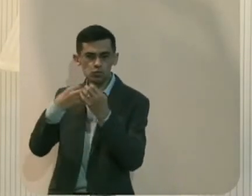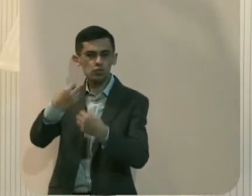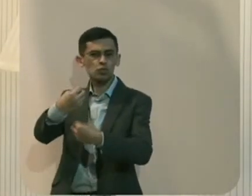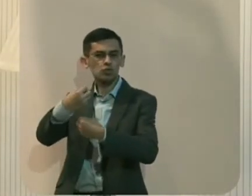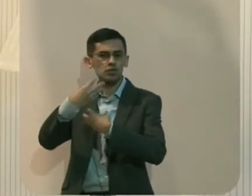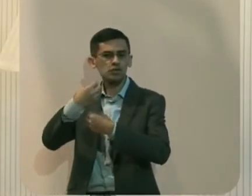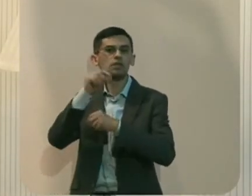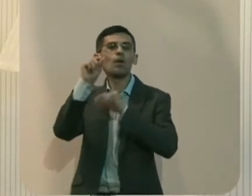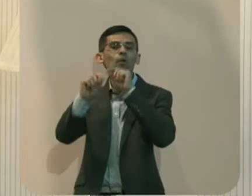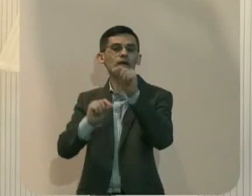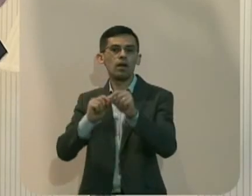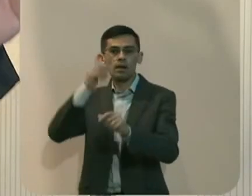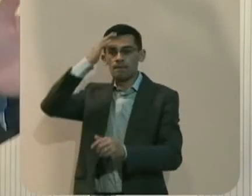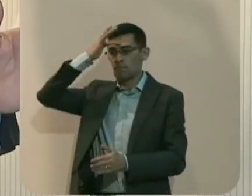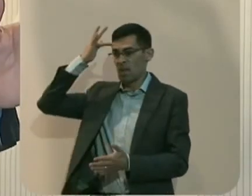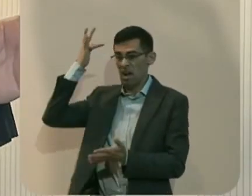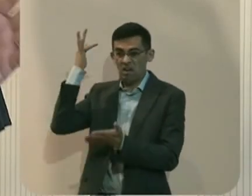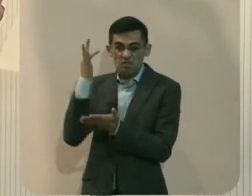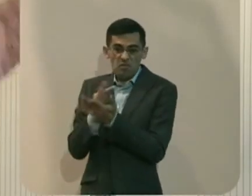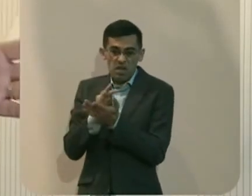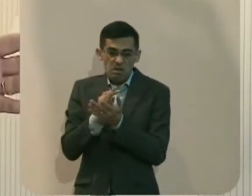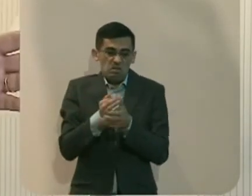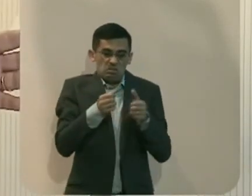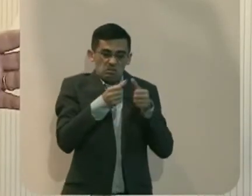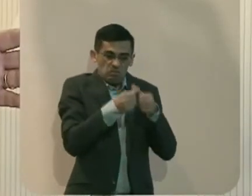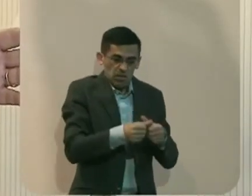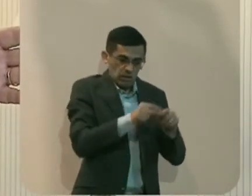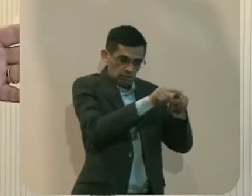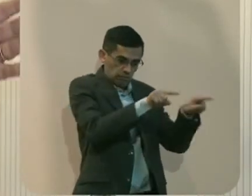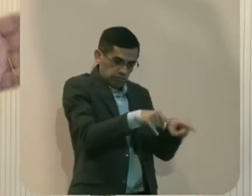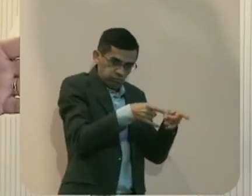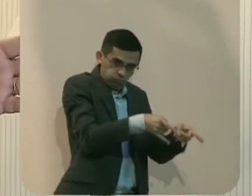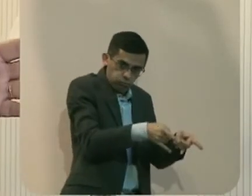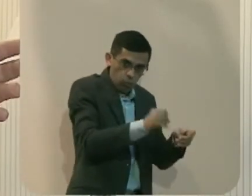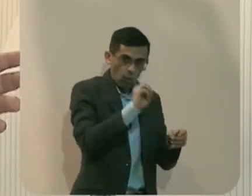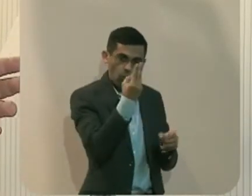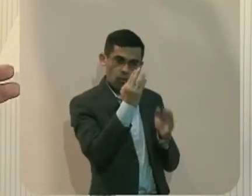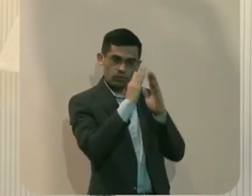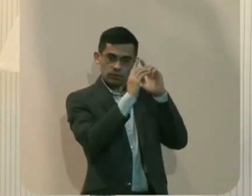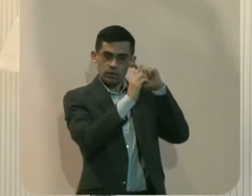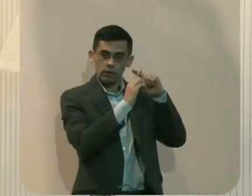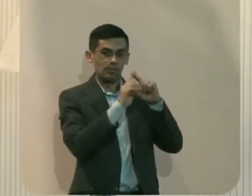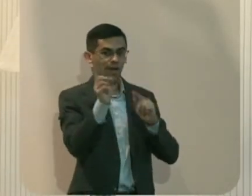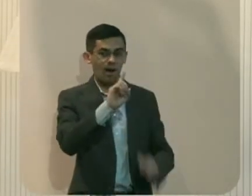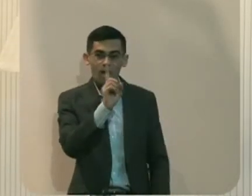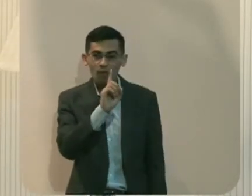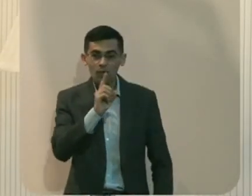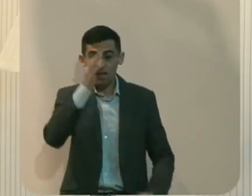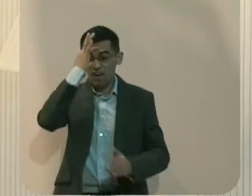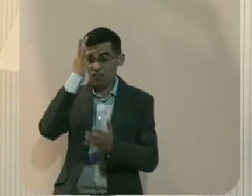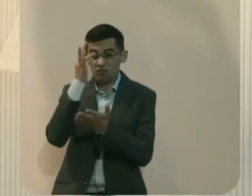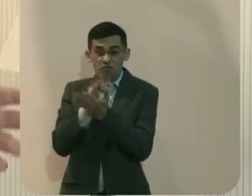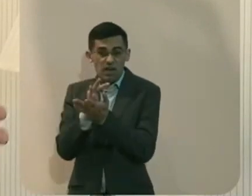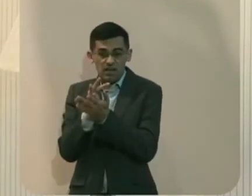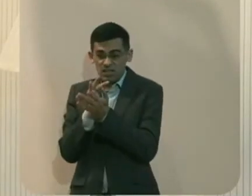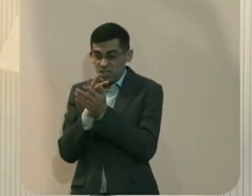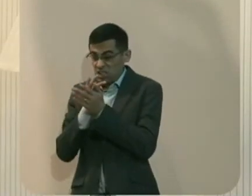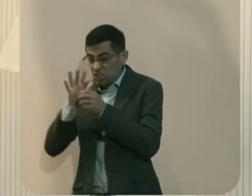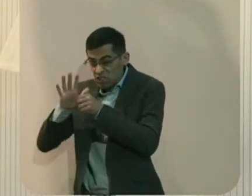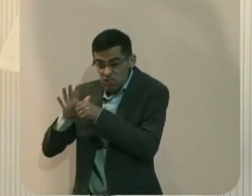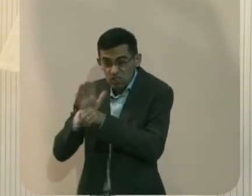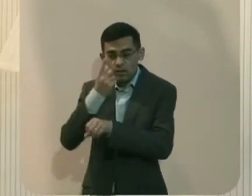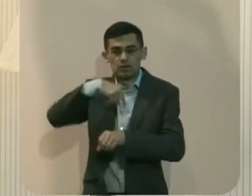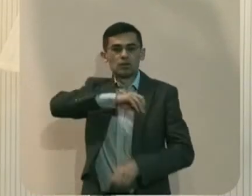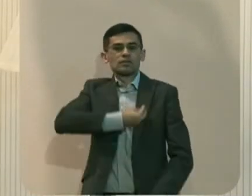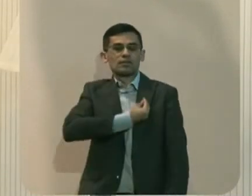ensinar que a fé não fica no quarto, nem na igreja. A fé tem que envolver todas as áreas da